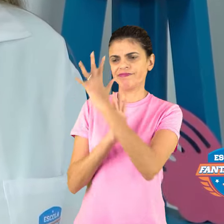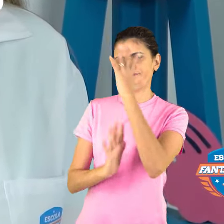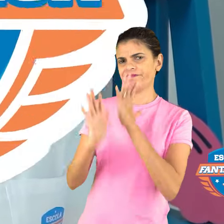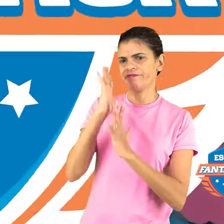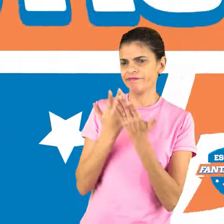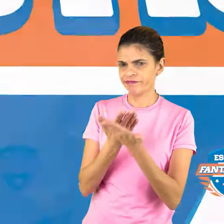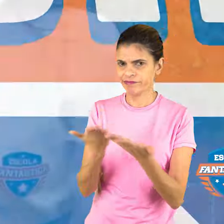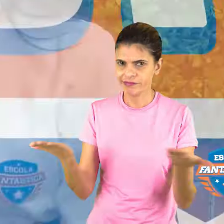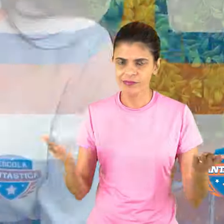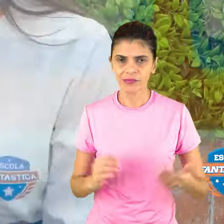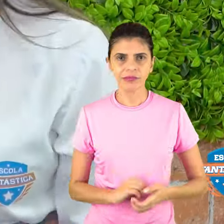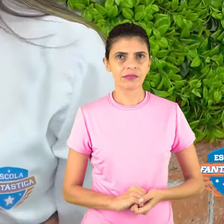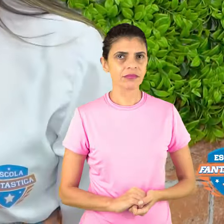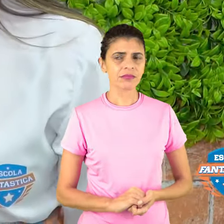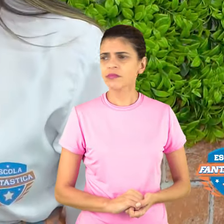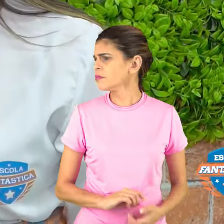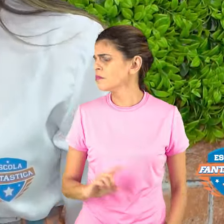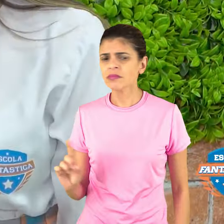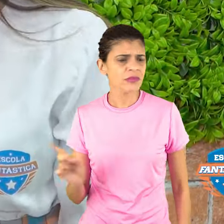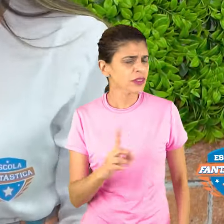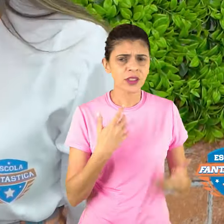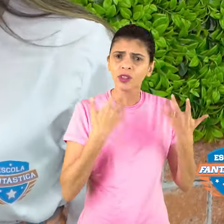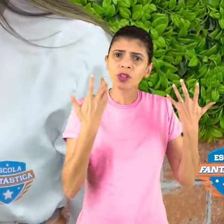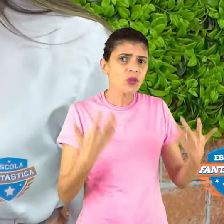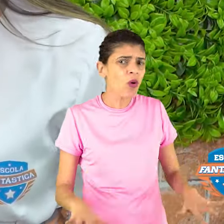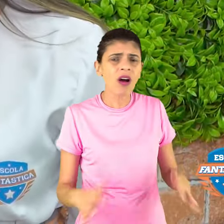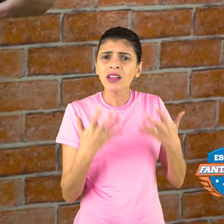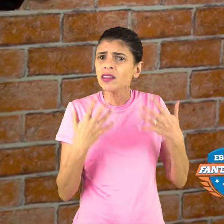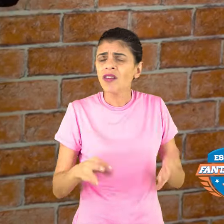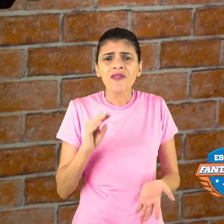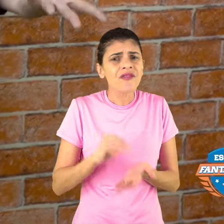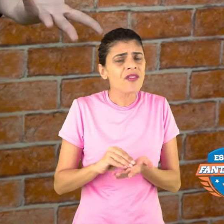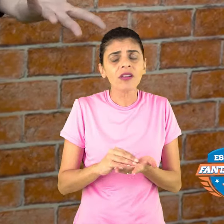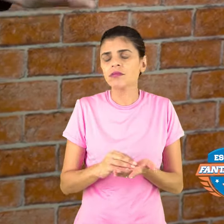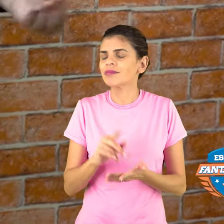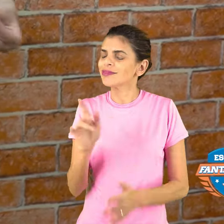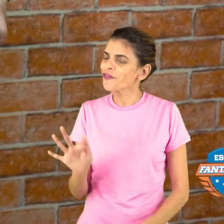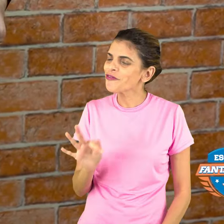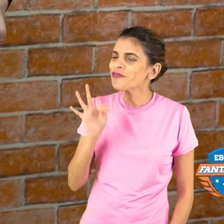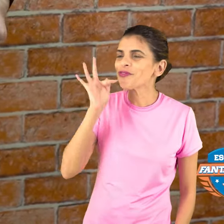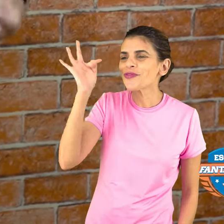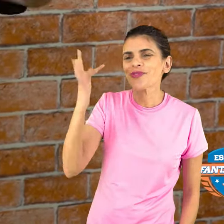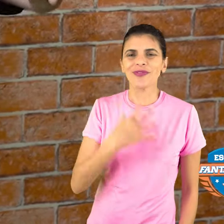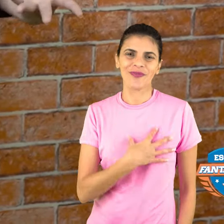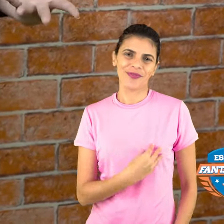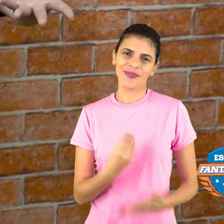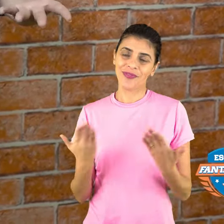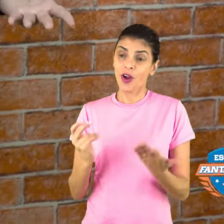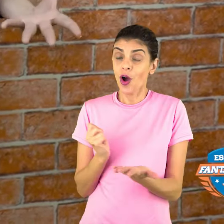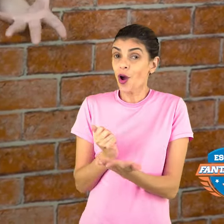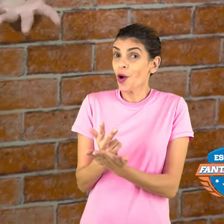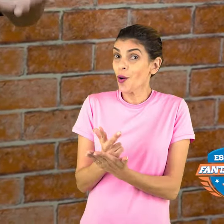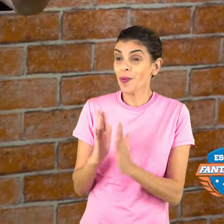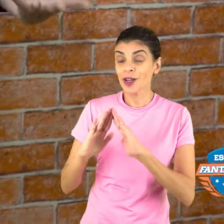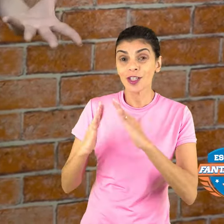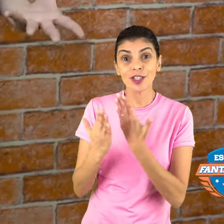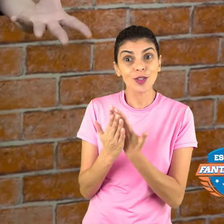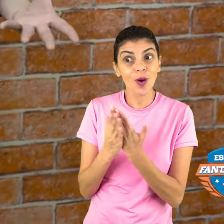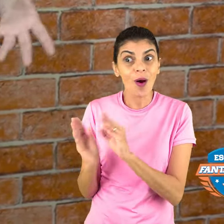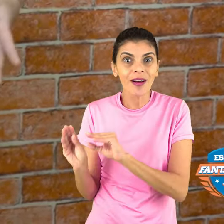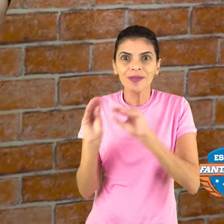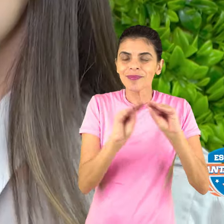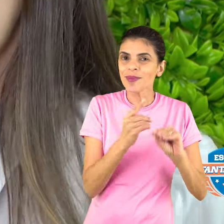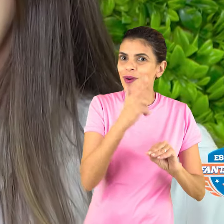vocês. Você não pode fazer isso comigo, é muito injusto. É pro seu futuro, minha filha. Compramos uma escola nova em